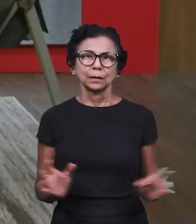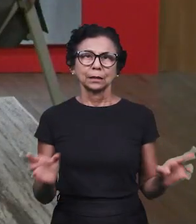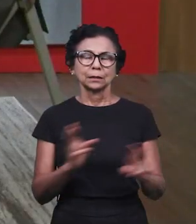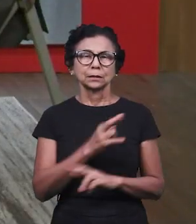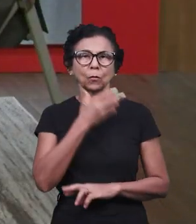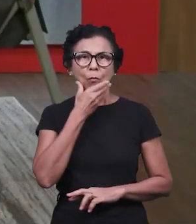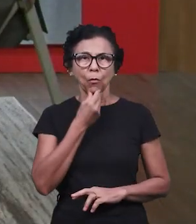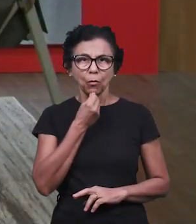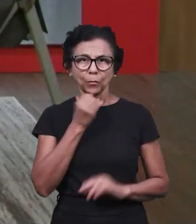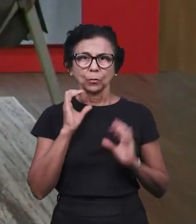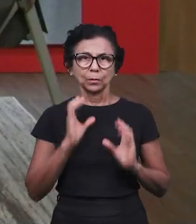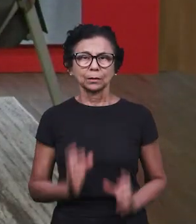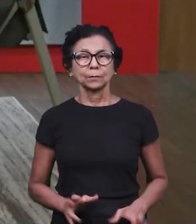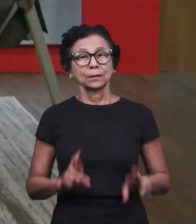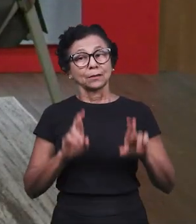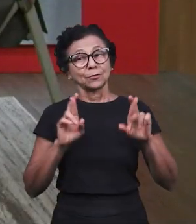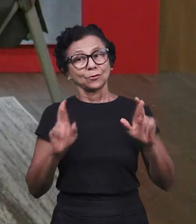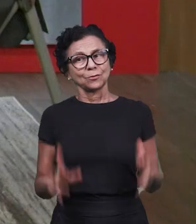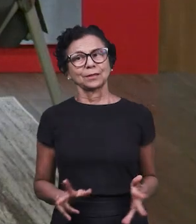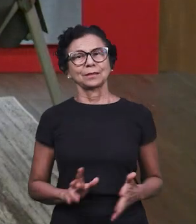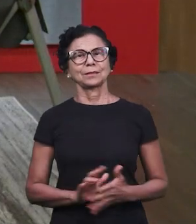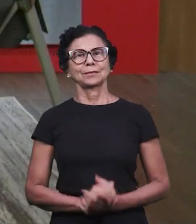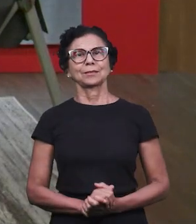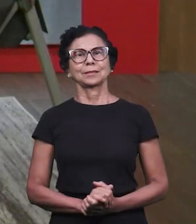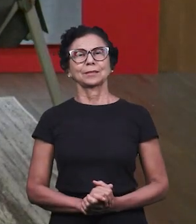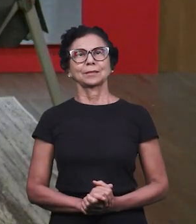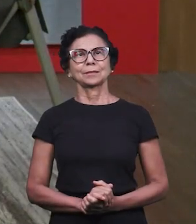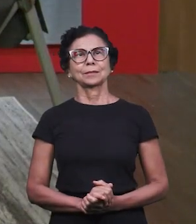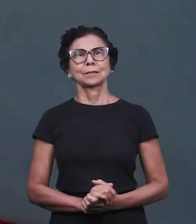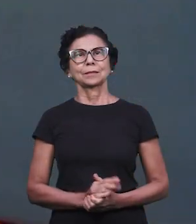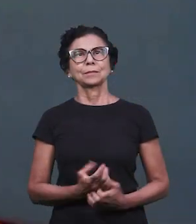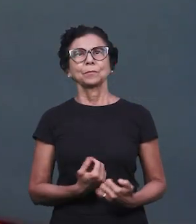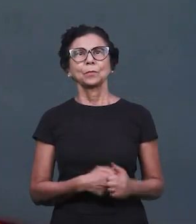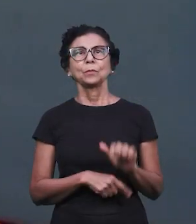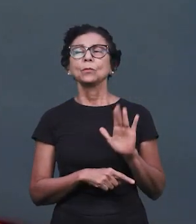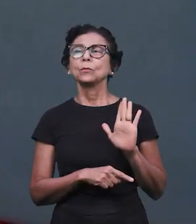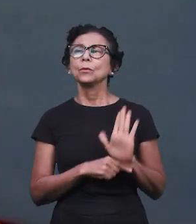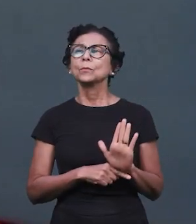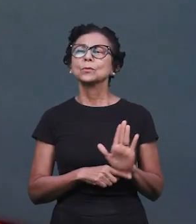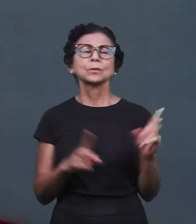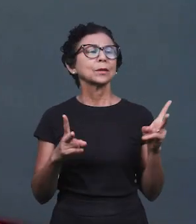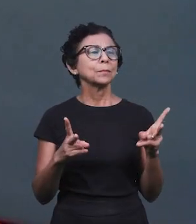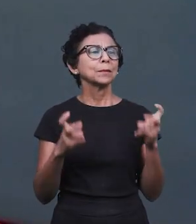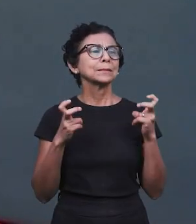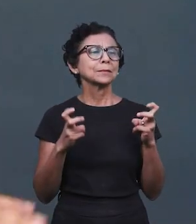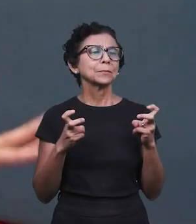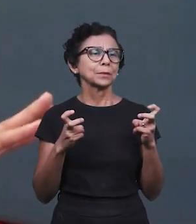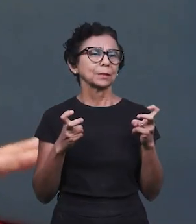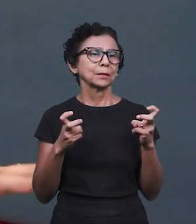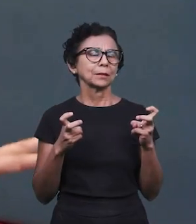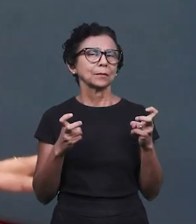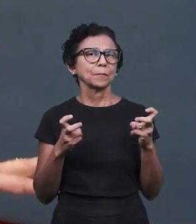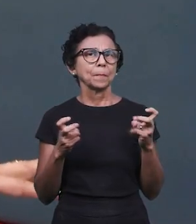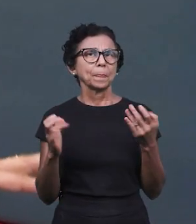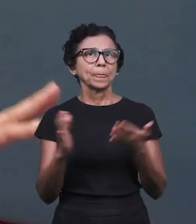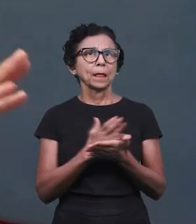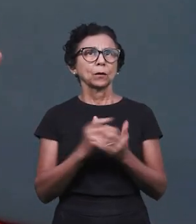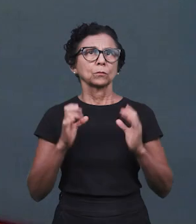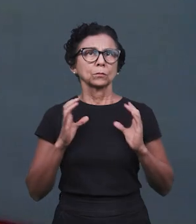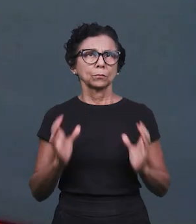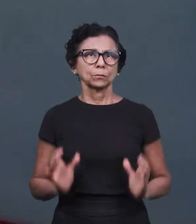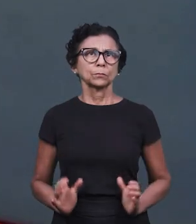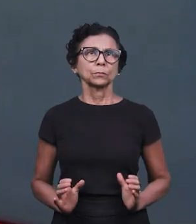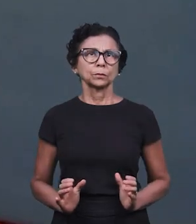podemos identificar e ajudar nesses casos? Falando em identificação, nós vamos ver que alguns comportamentos, por